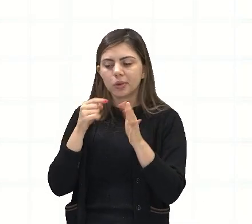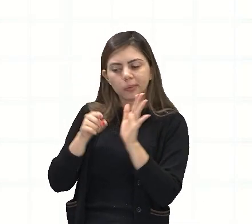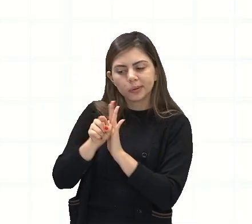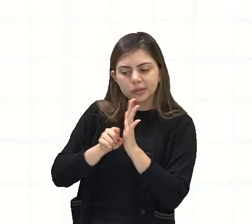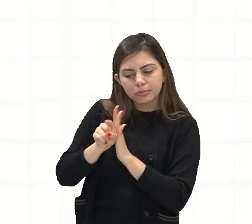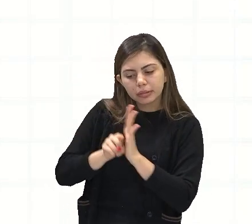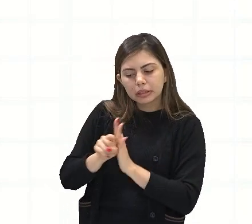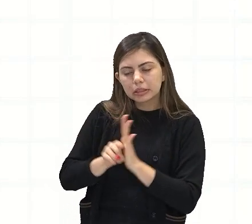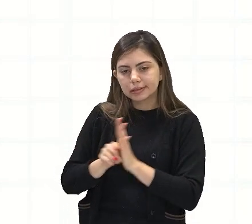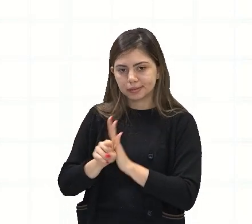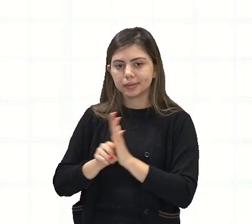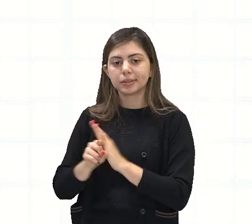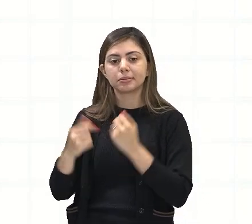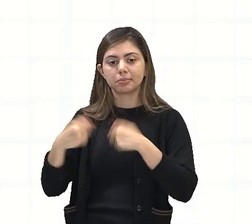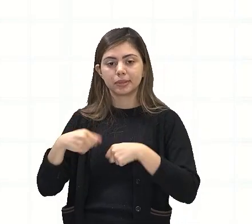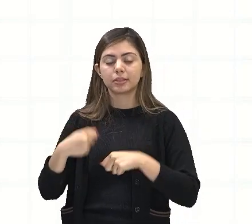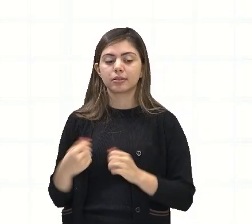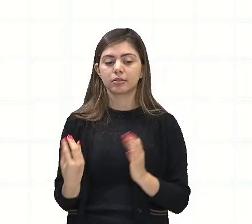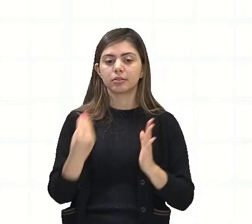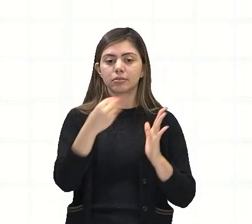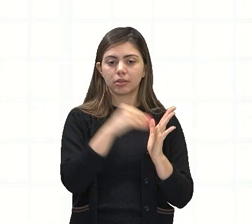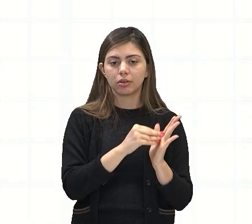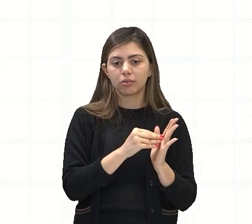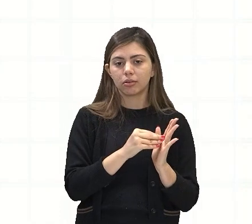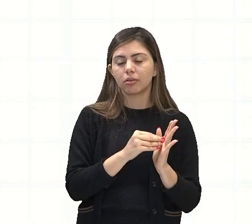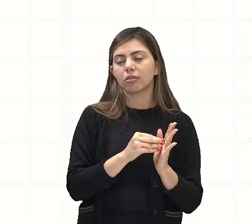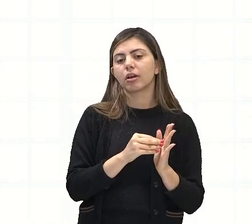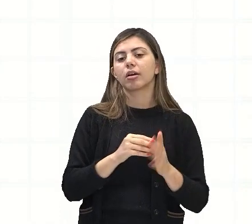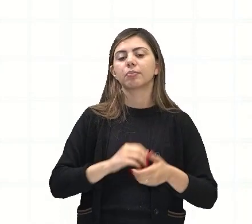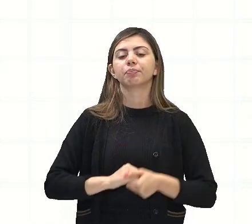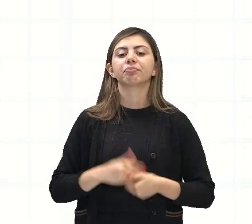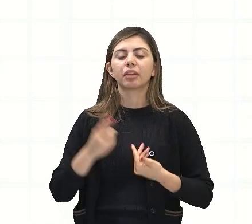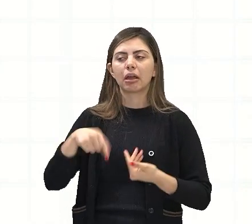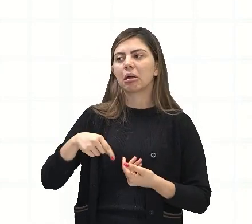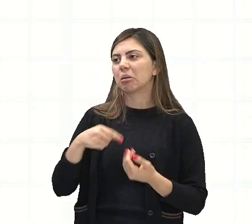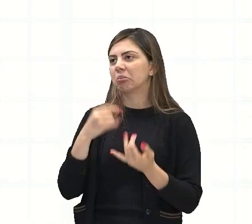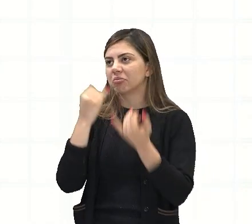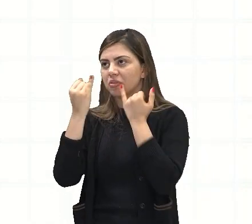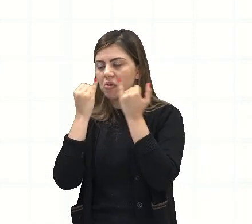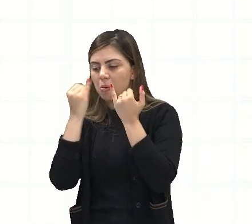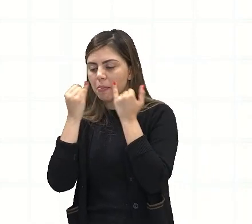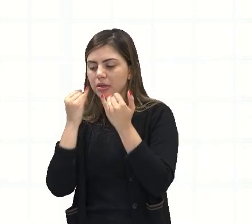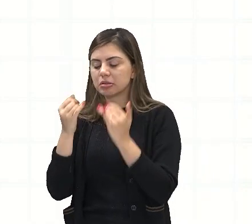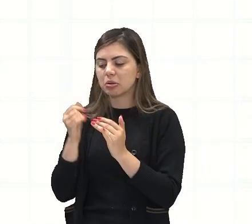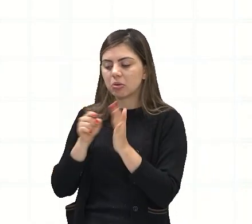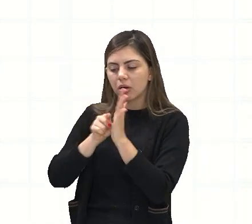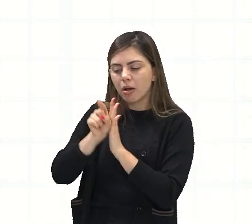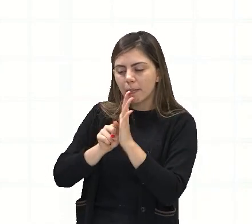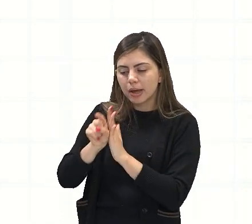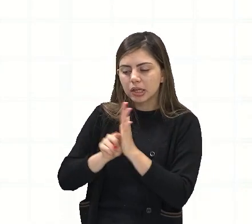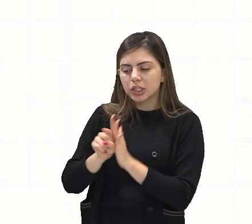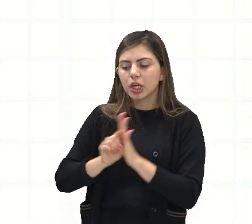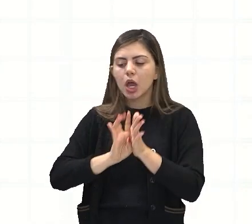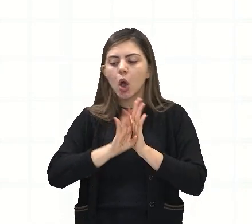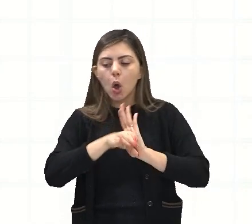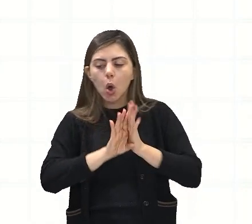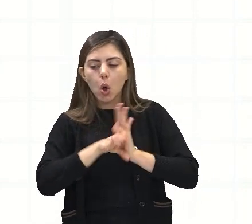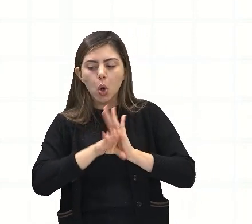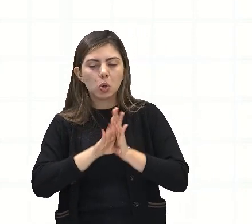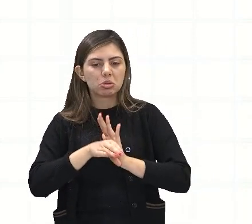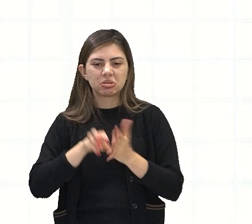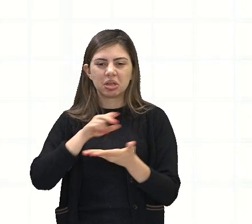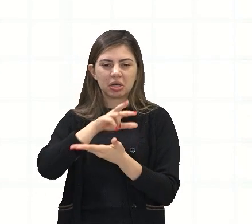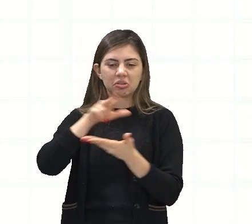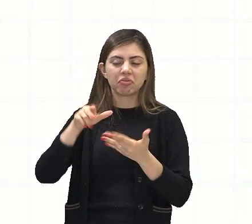argumentos fundamentados em dados de pesquisas, em conceitos, certo? Pesquisas